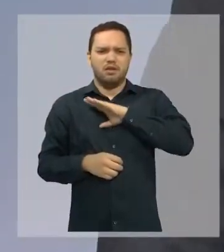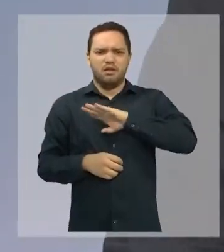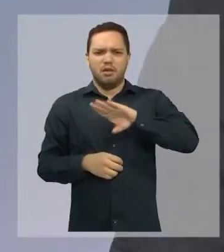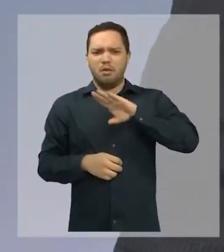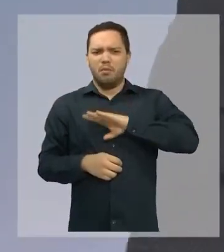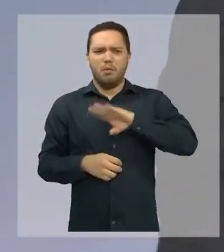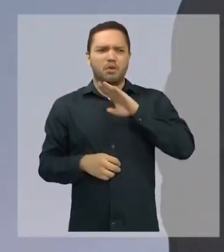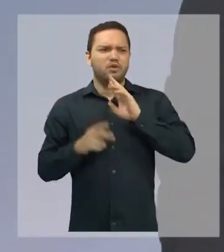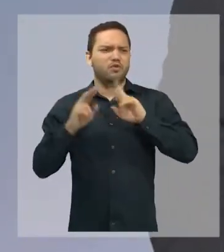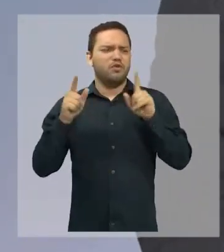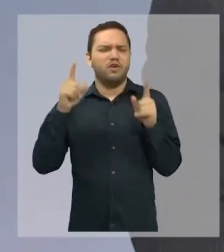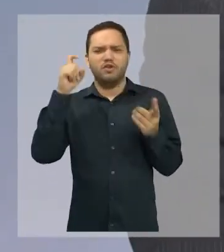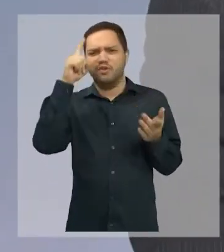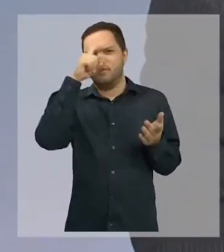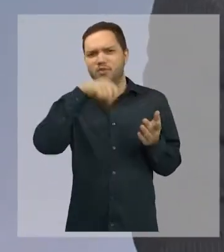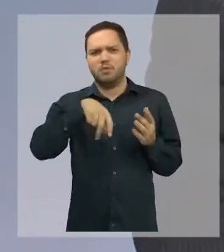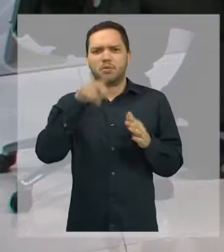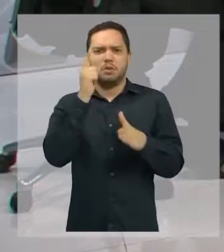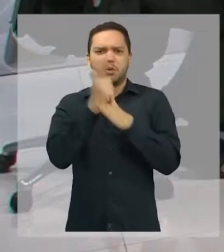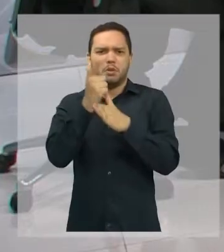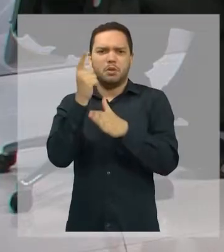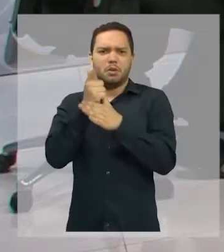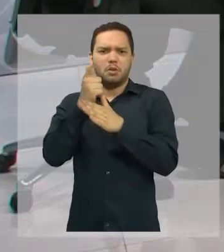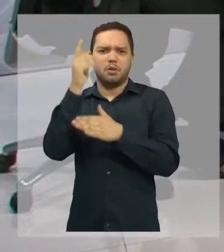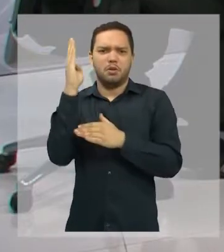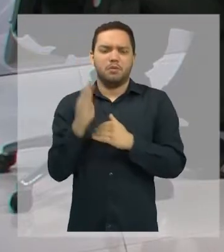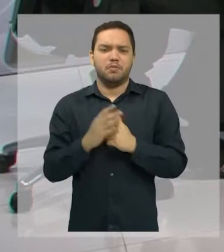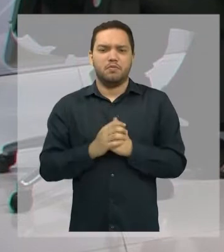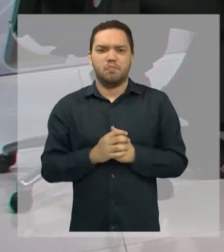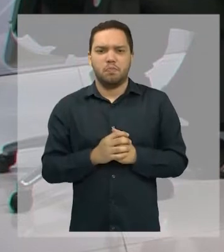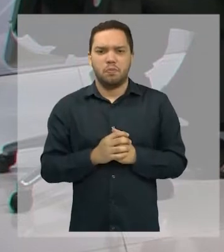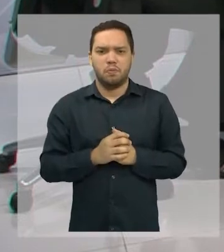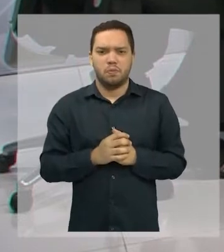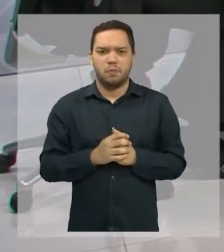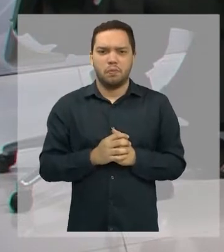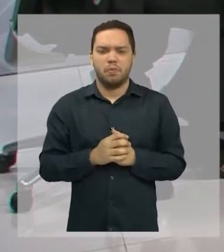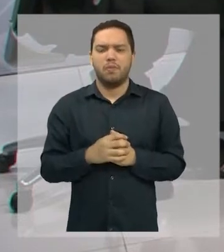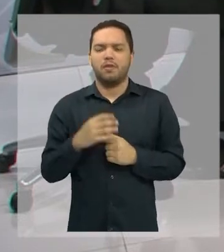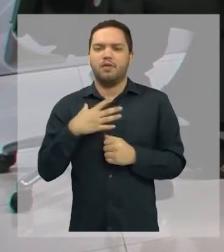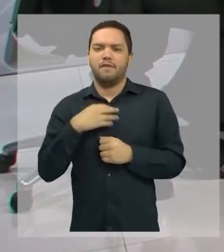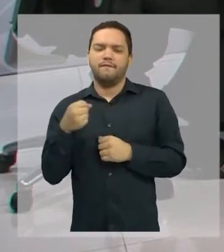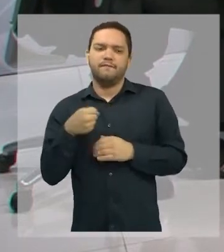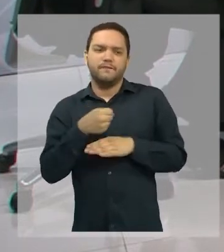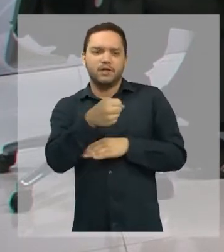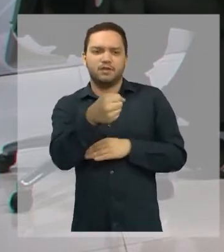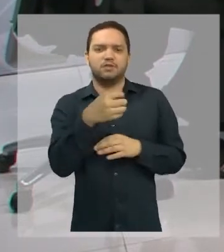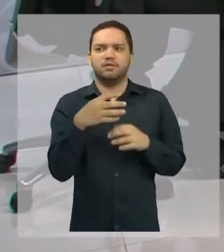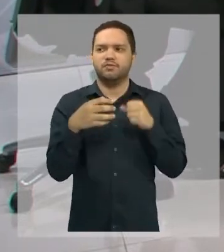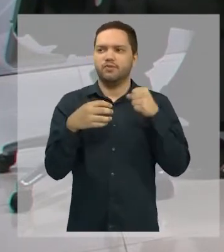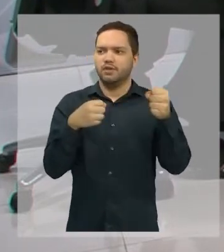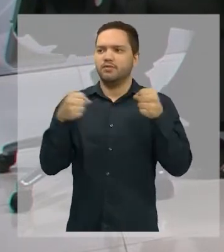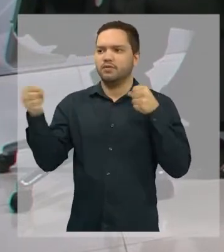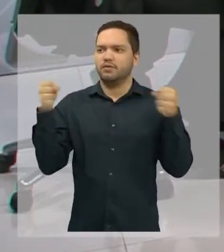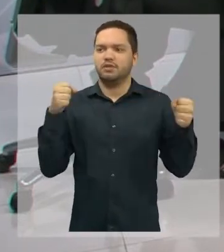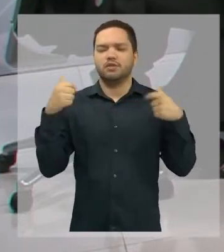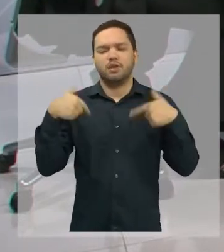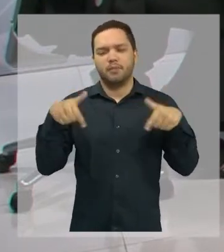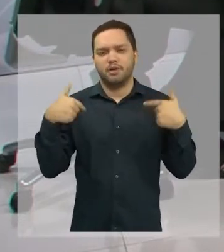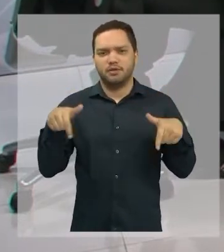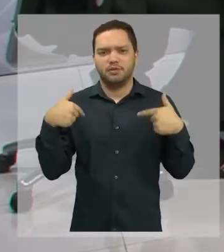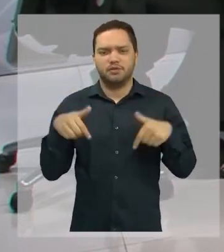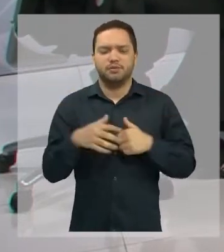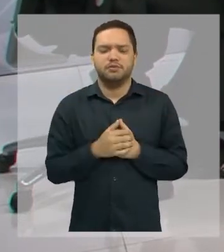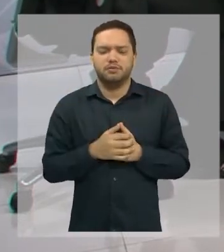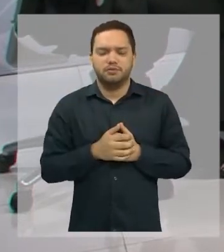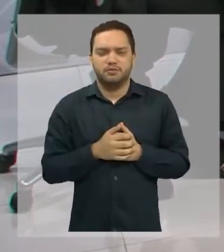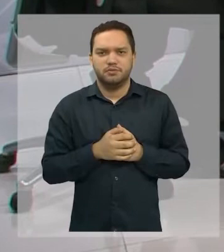país. Aí coloca a filha lá no Tribunal Federal, o Fux coloca outra filha no outro. Aí é outra coisa. Aí começa essa... como